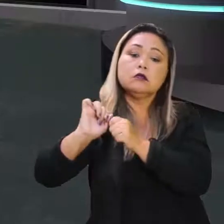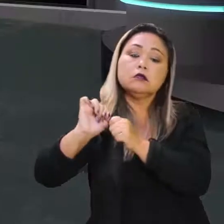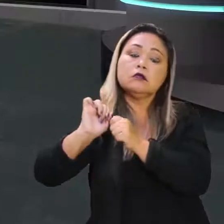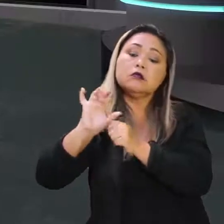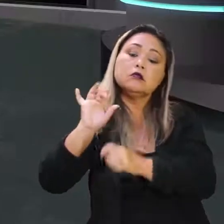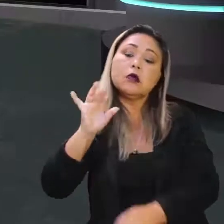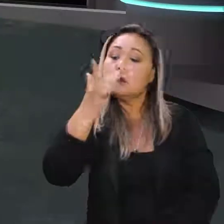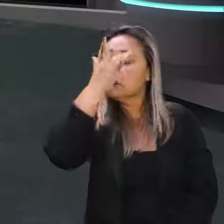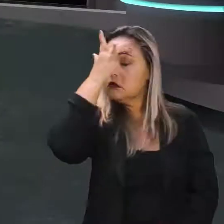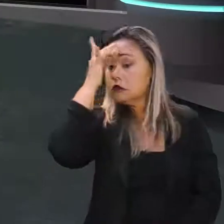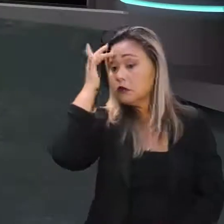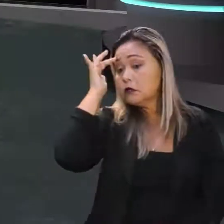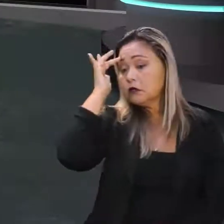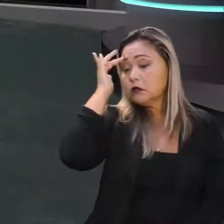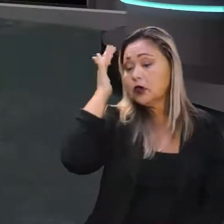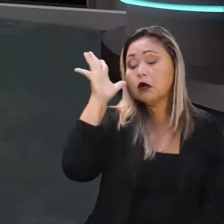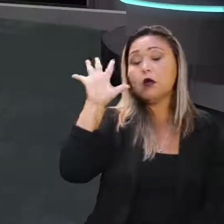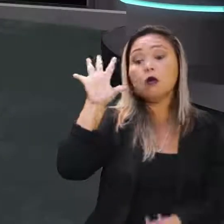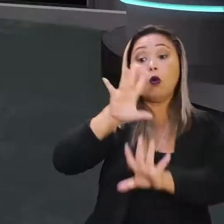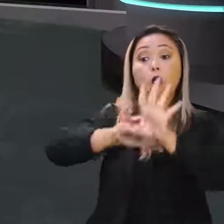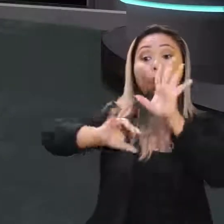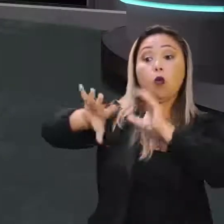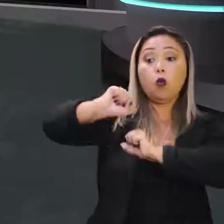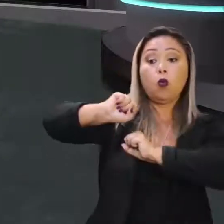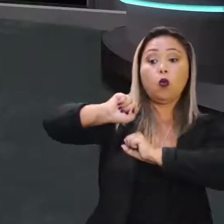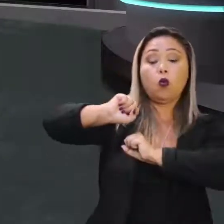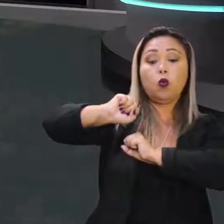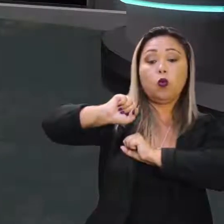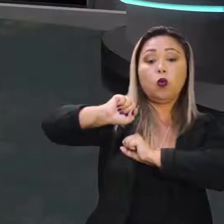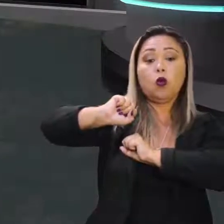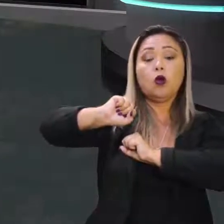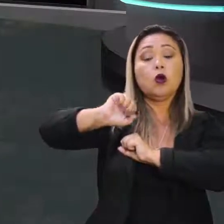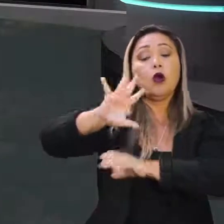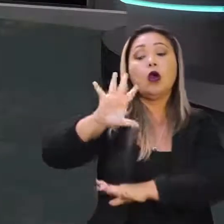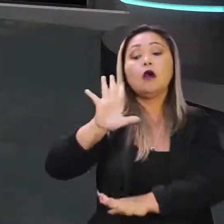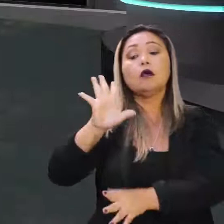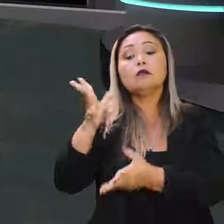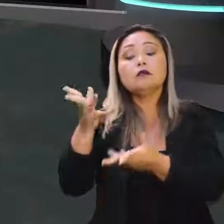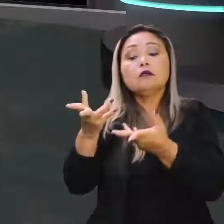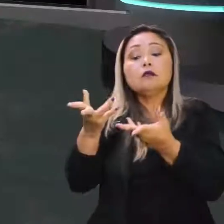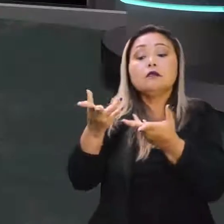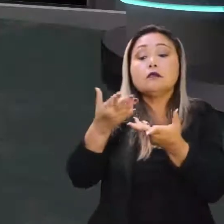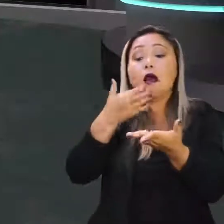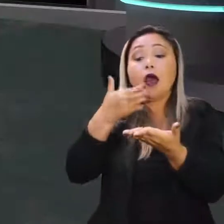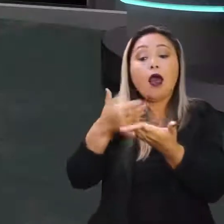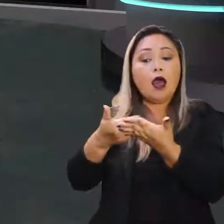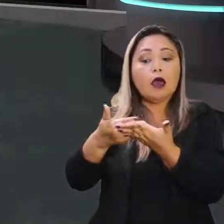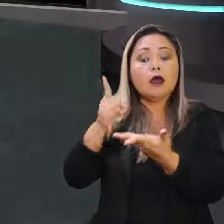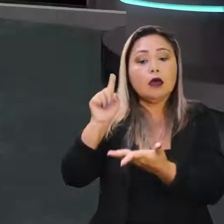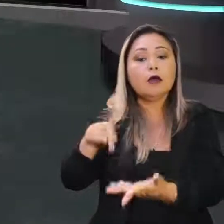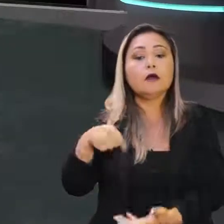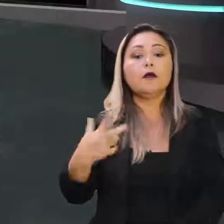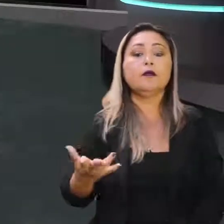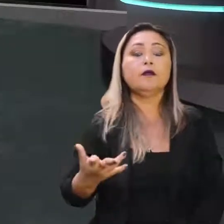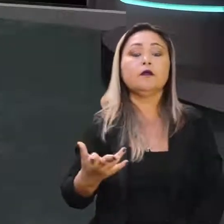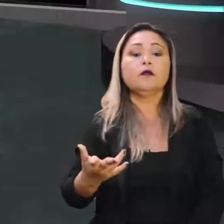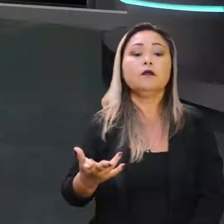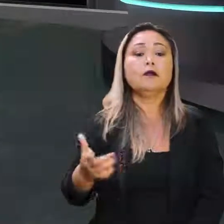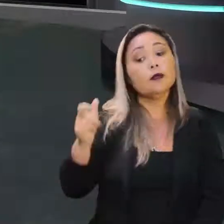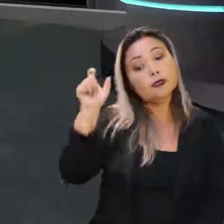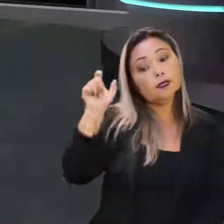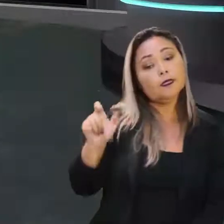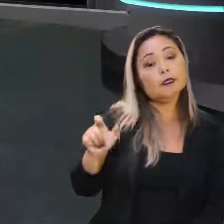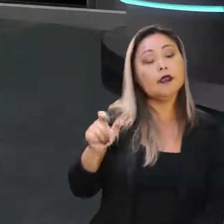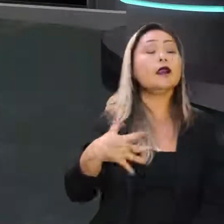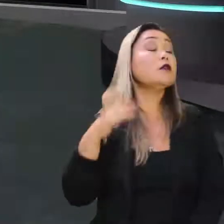que só vão absorver, vão consumir, vão amar, vão se encantar com a arte, que é o caso do... No meu caso,